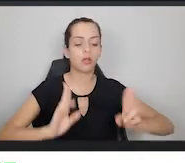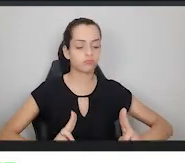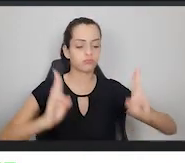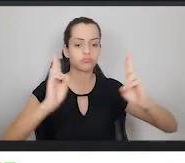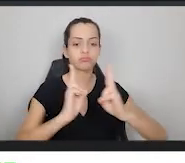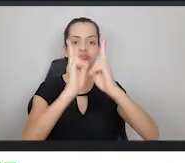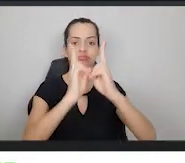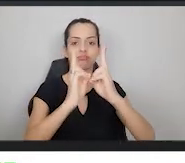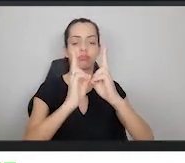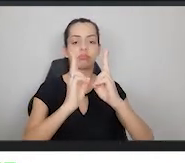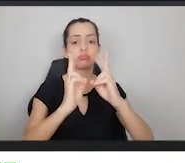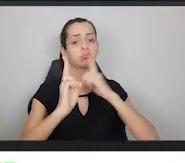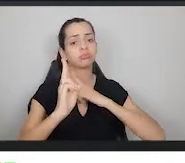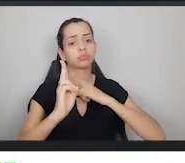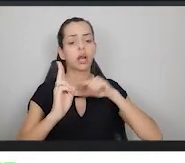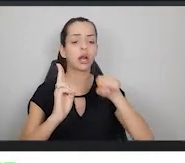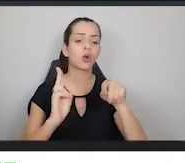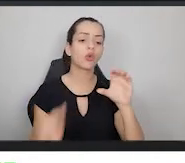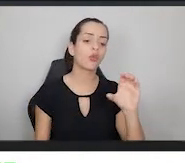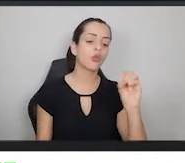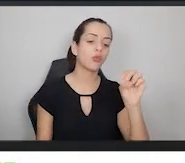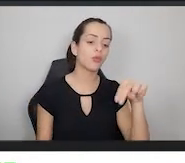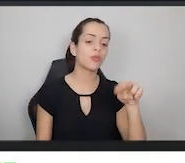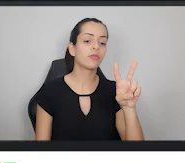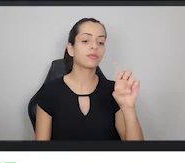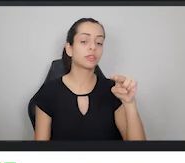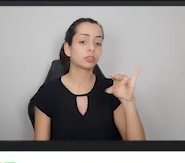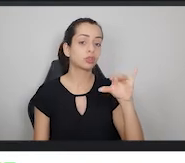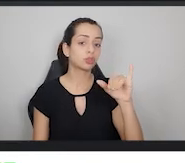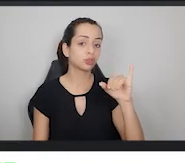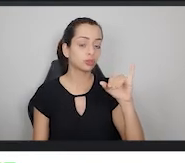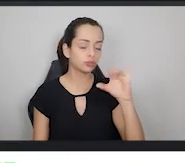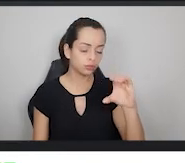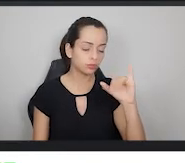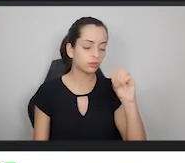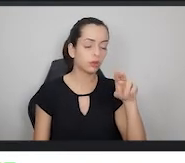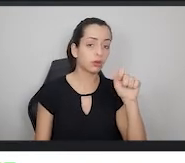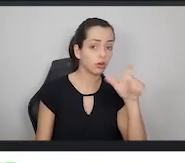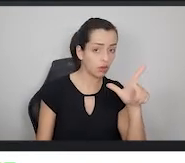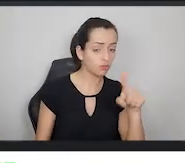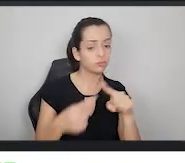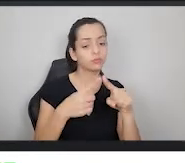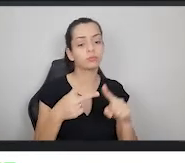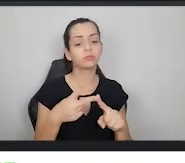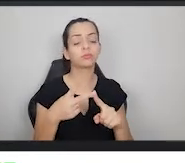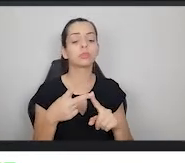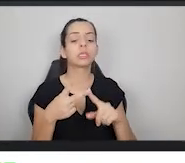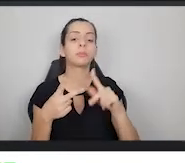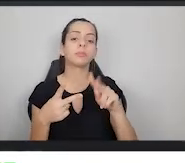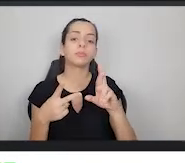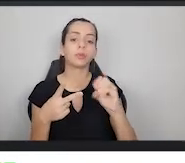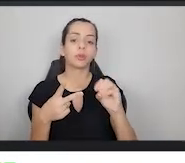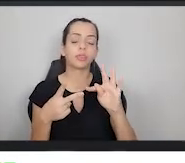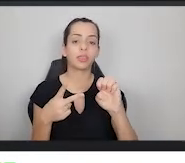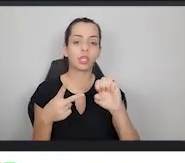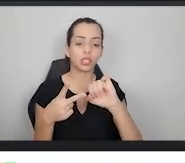Redistribuição. Então, depois, saindo da subestação, lá nós temos a distribuição que pode ser aérea ou